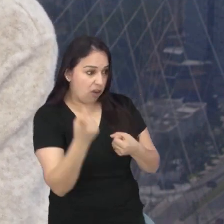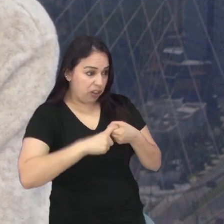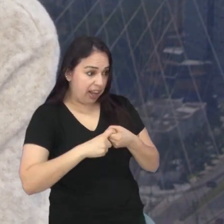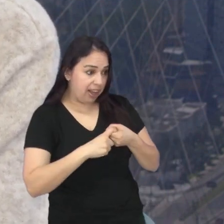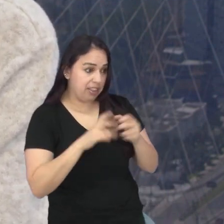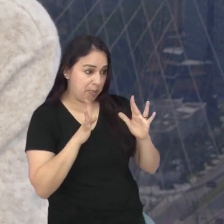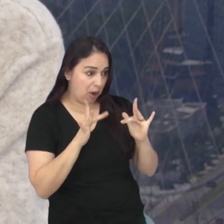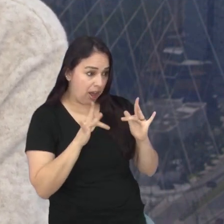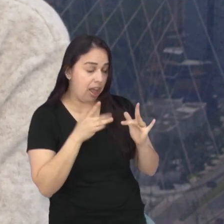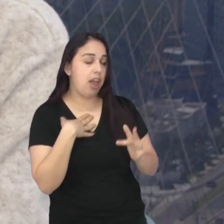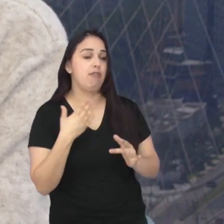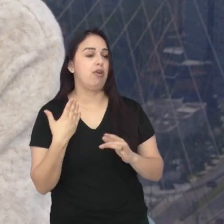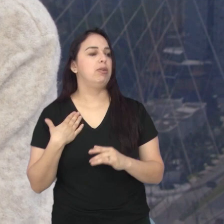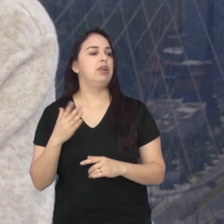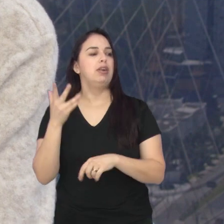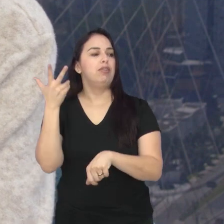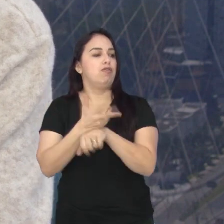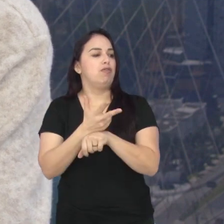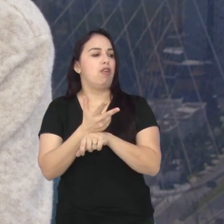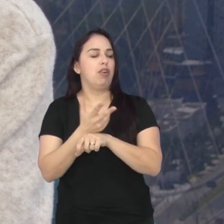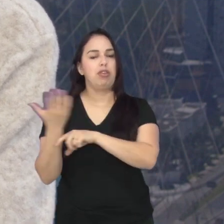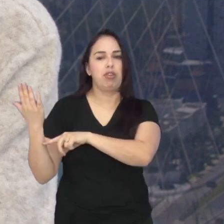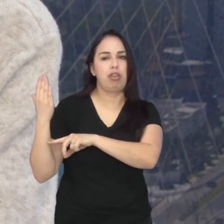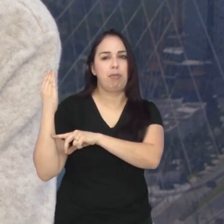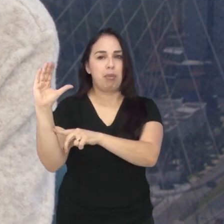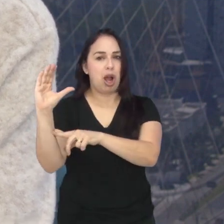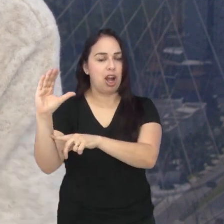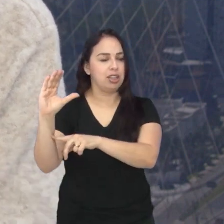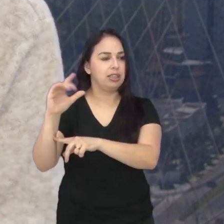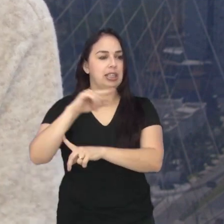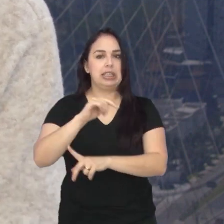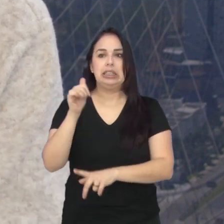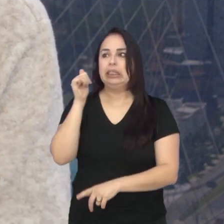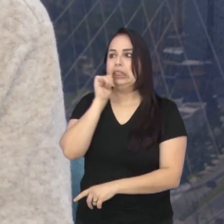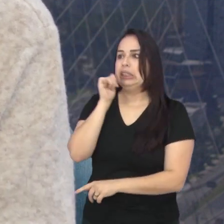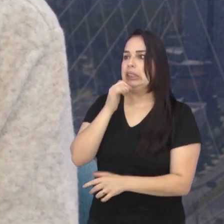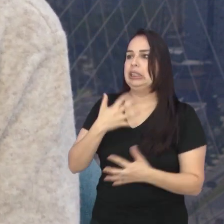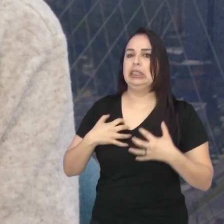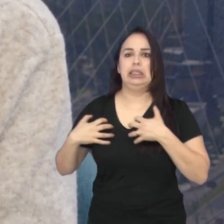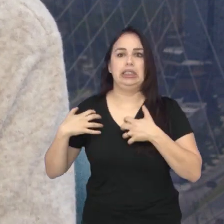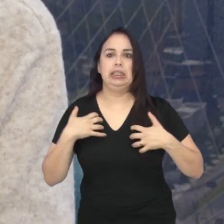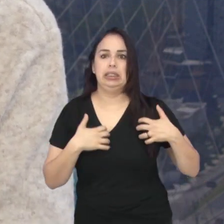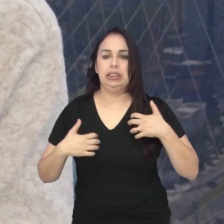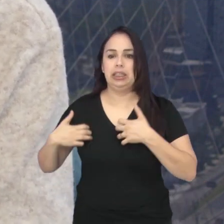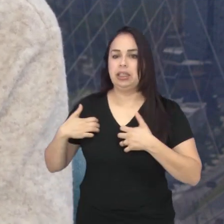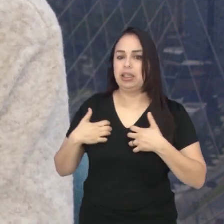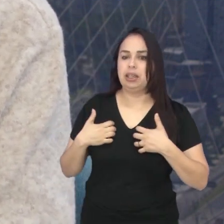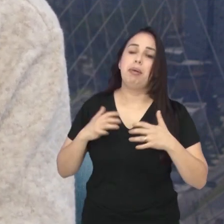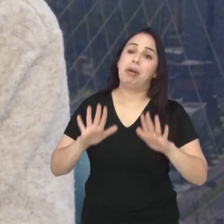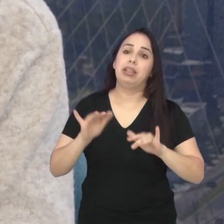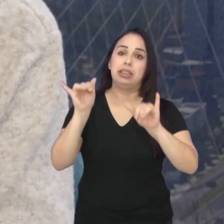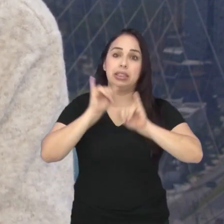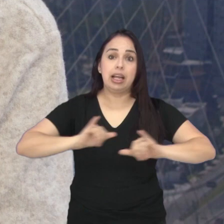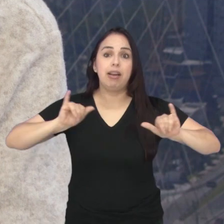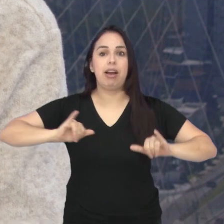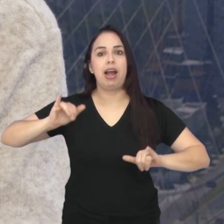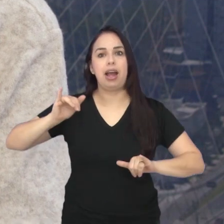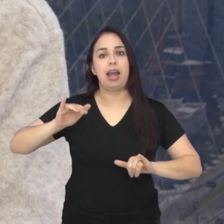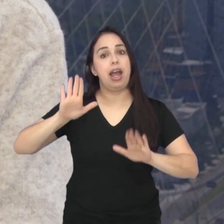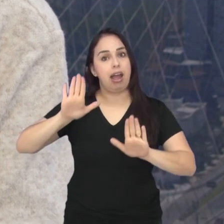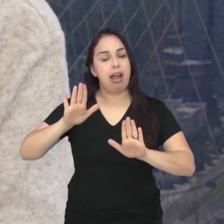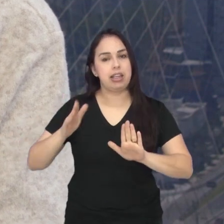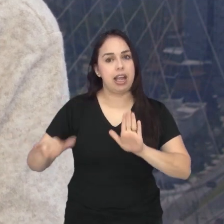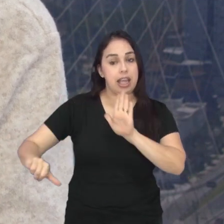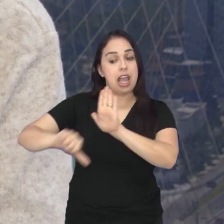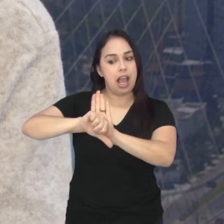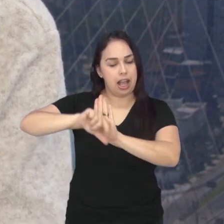aceitar voltar comigo, eu vou divulgar os seus nudes, né, então aí a mulher fica naquele impasse, mas a gente tem que reforçar que